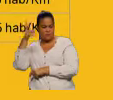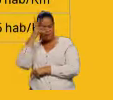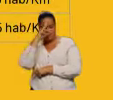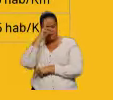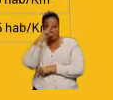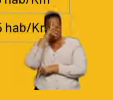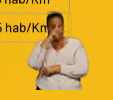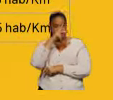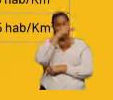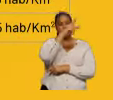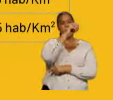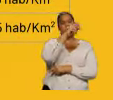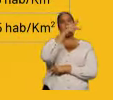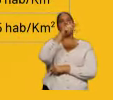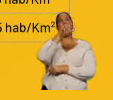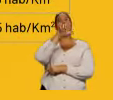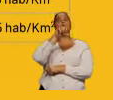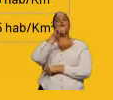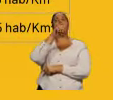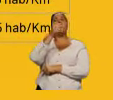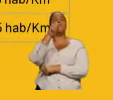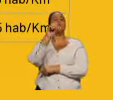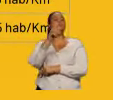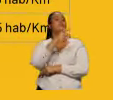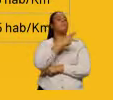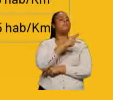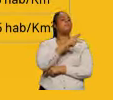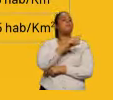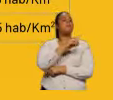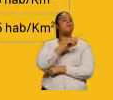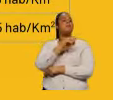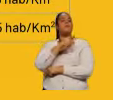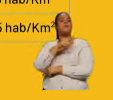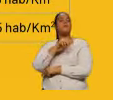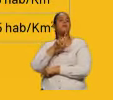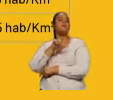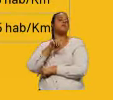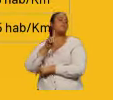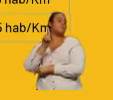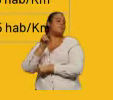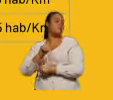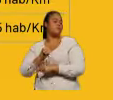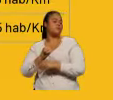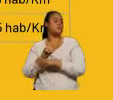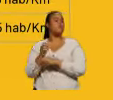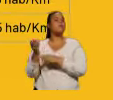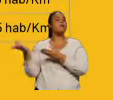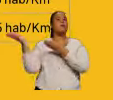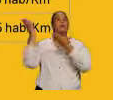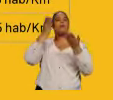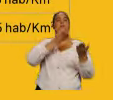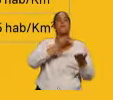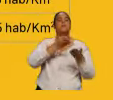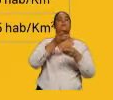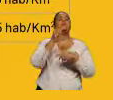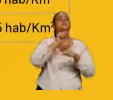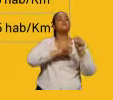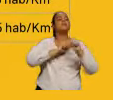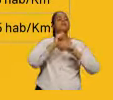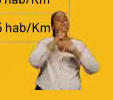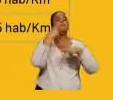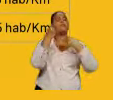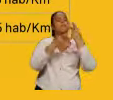povoado eu trouxe os é a população total a área ea densidade demográfica lembra aqui para